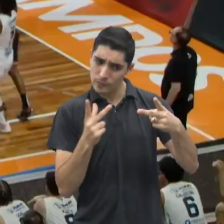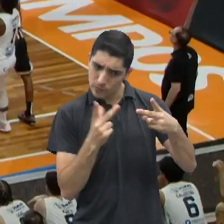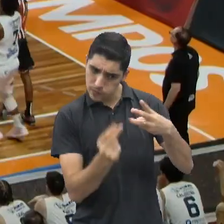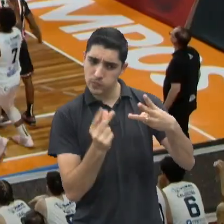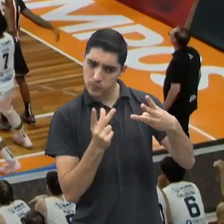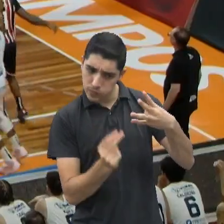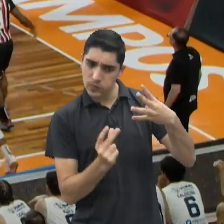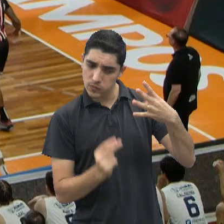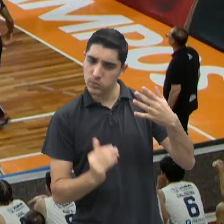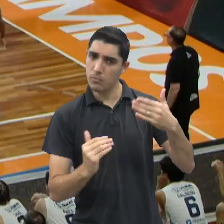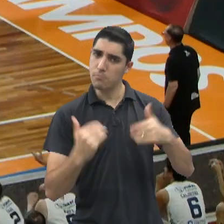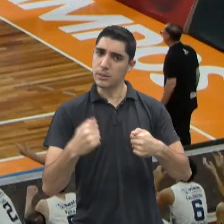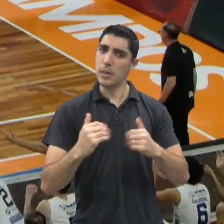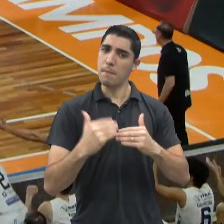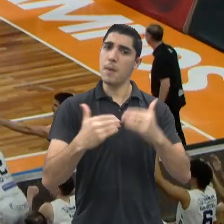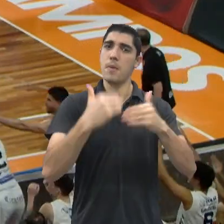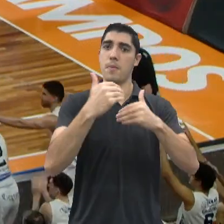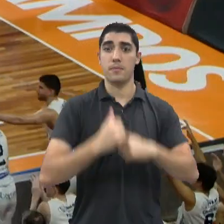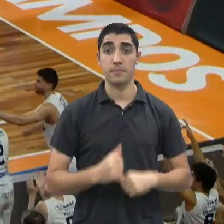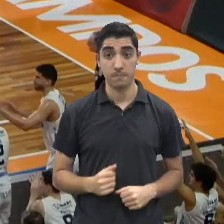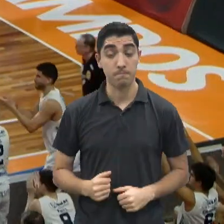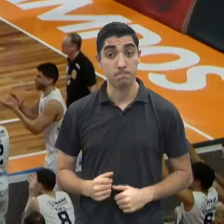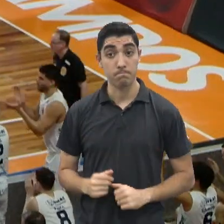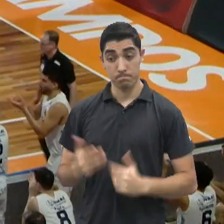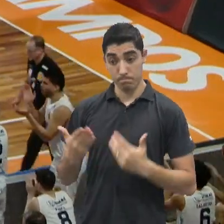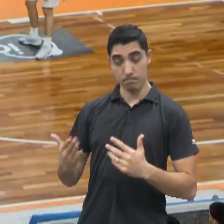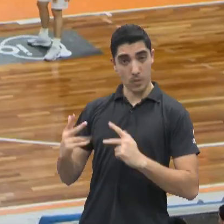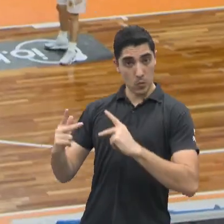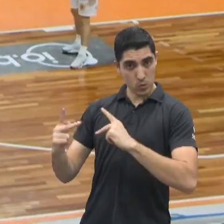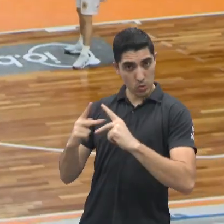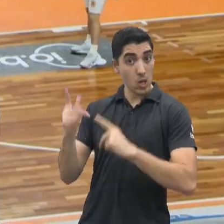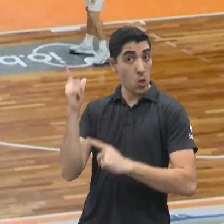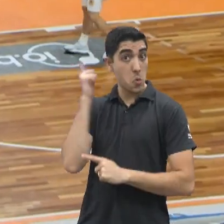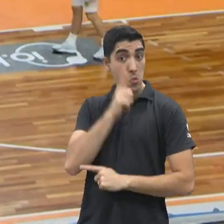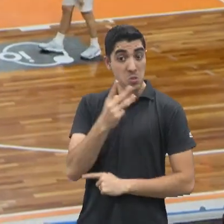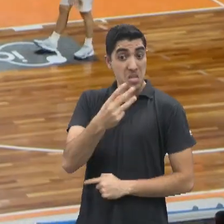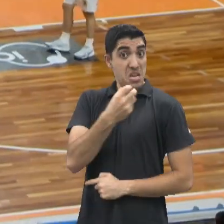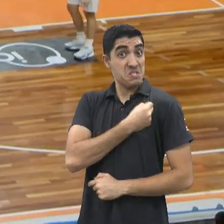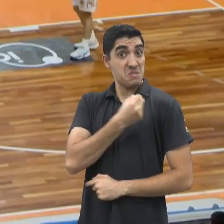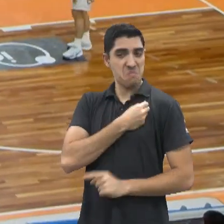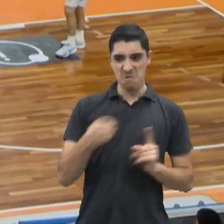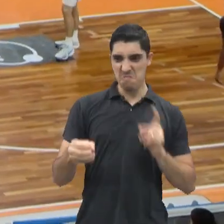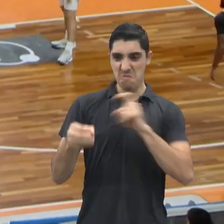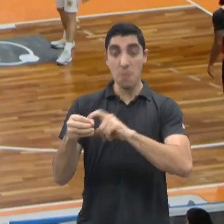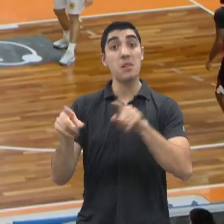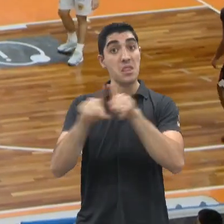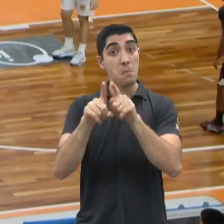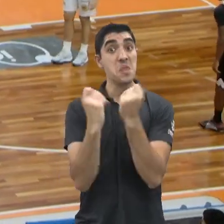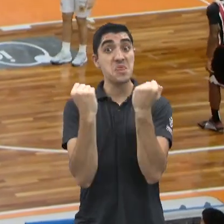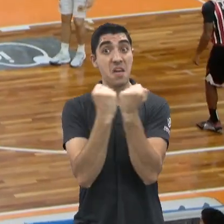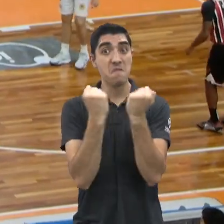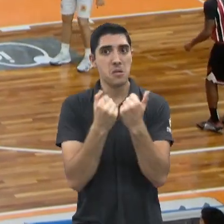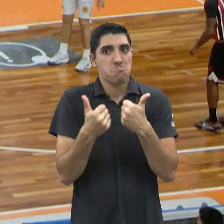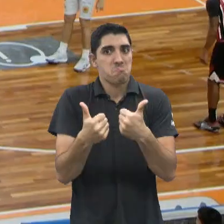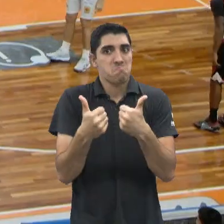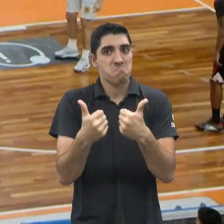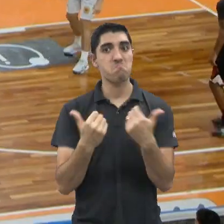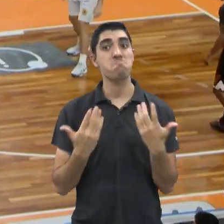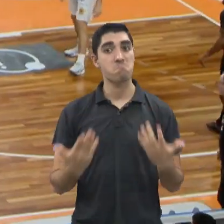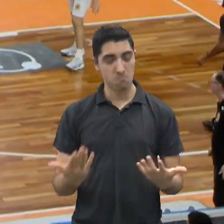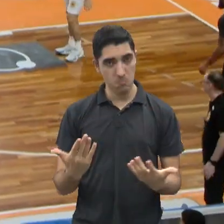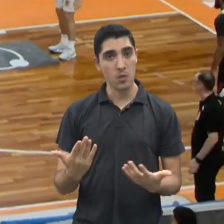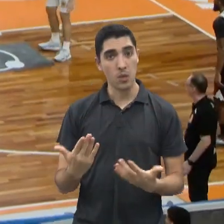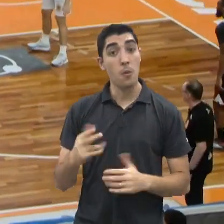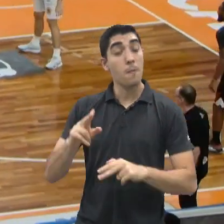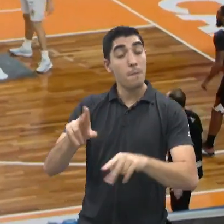vitória. Além das melhoras no aproveitamento de 3 e no setor defensivo, o ponto positivo do confronto foi